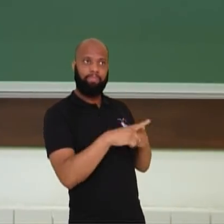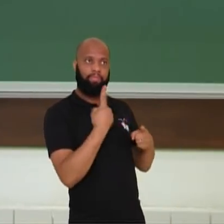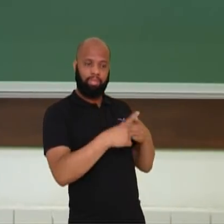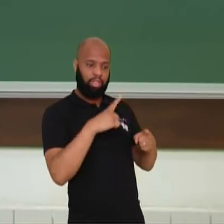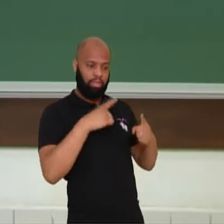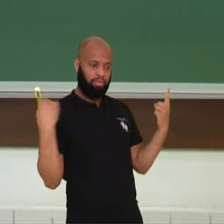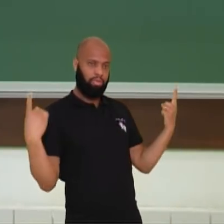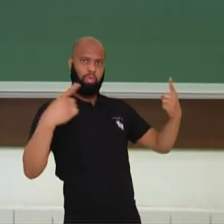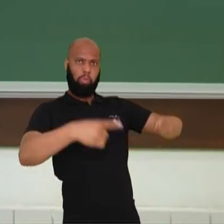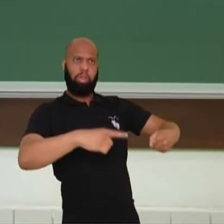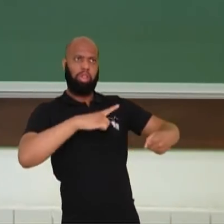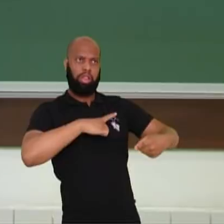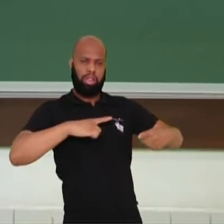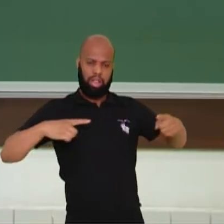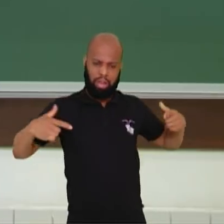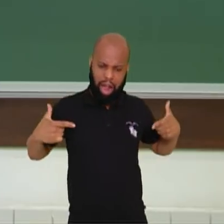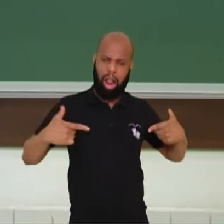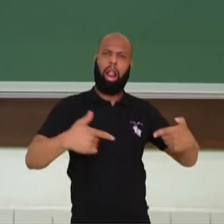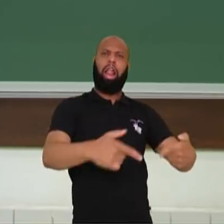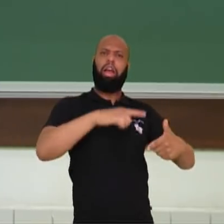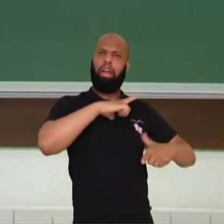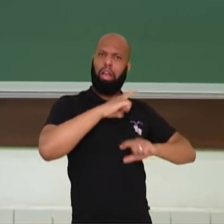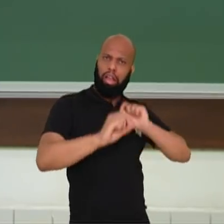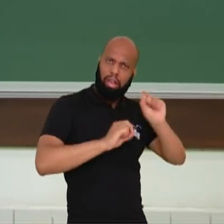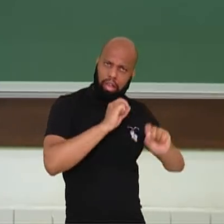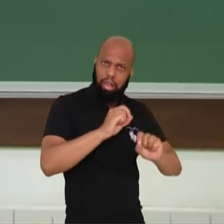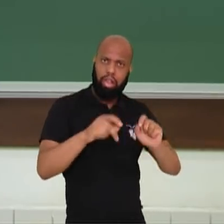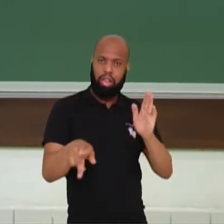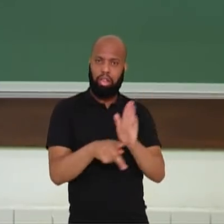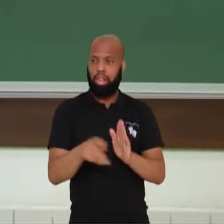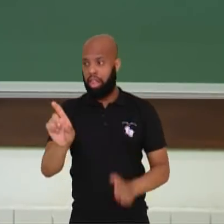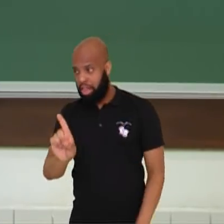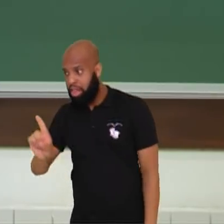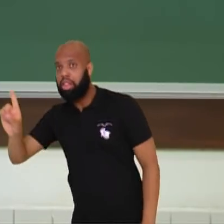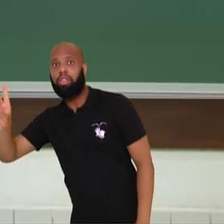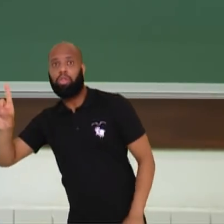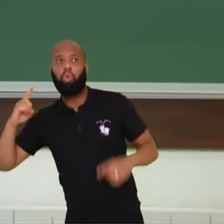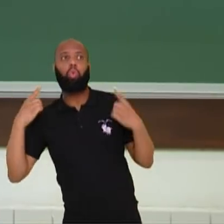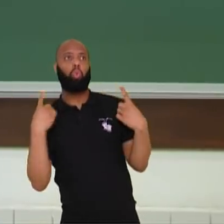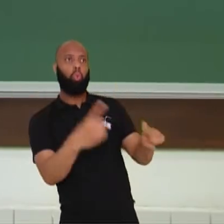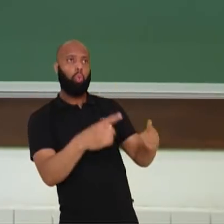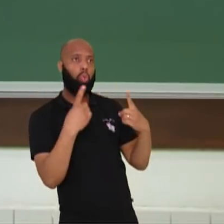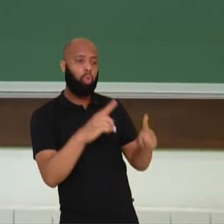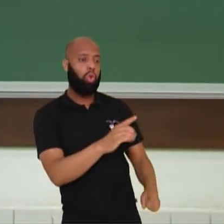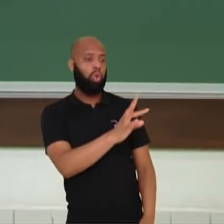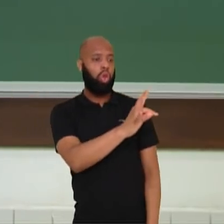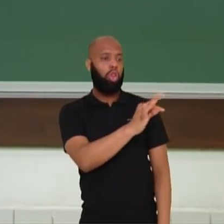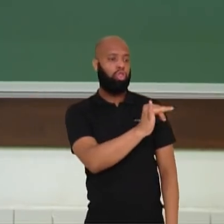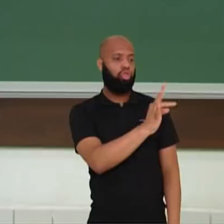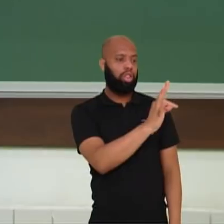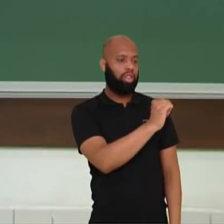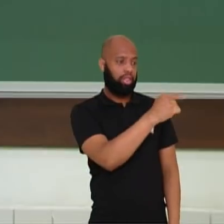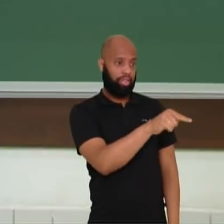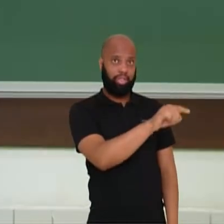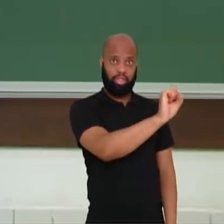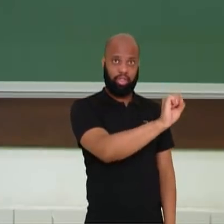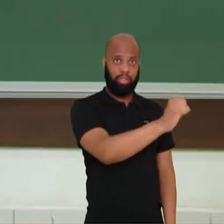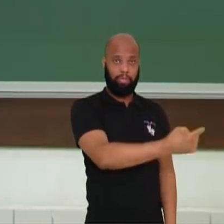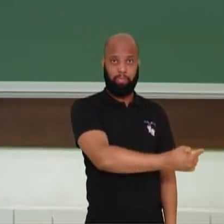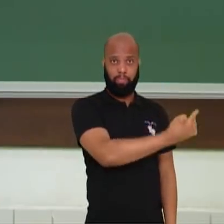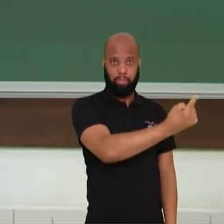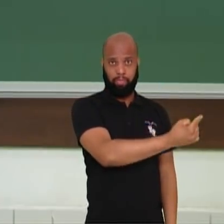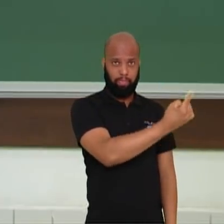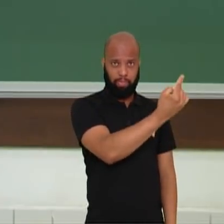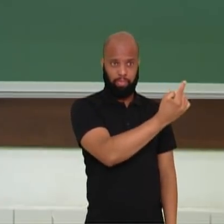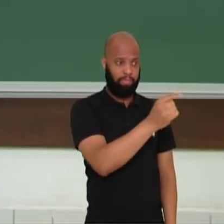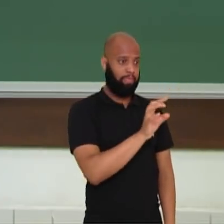Titanomaquia, uma grande guerra original entre os deuses e titãs, os primeiros.